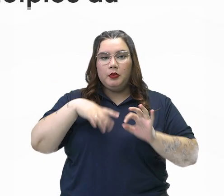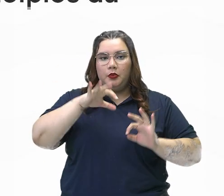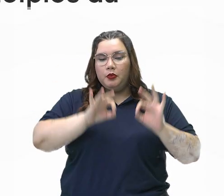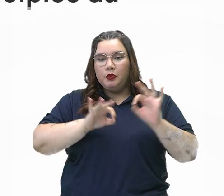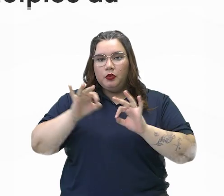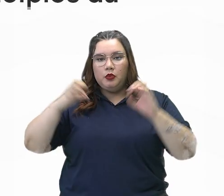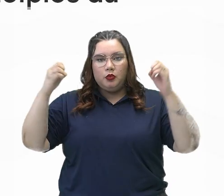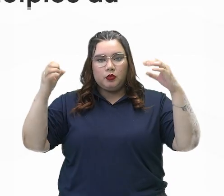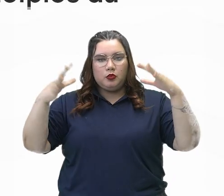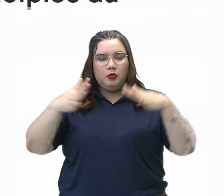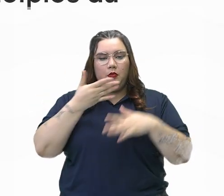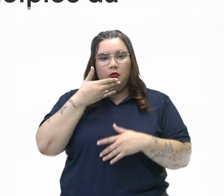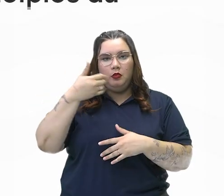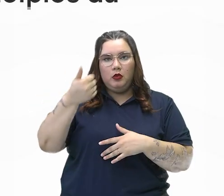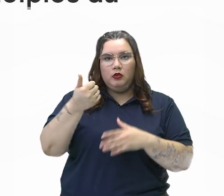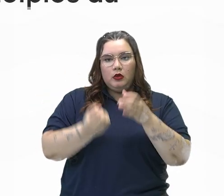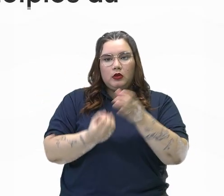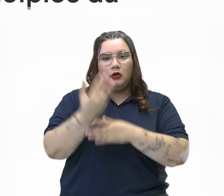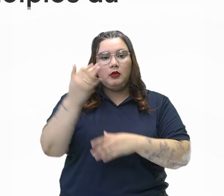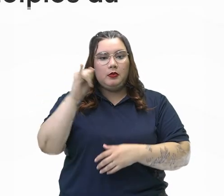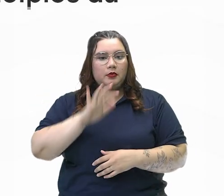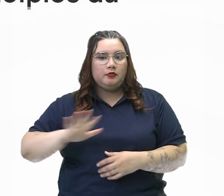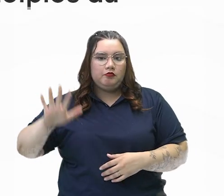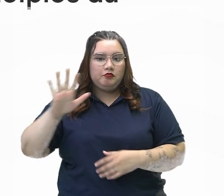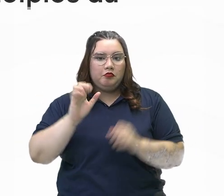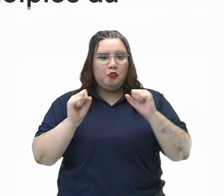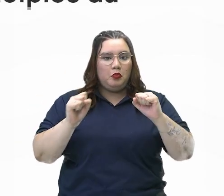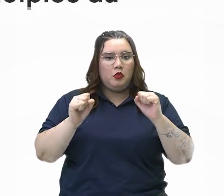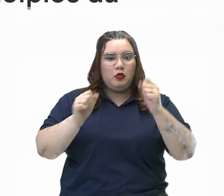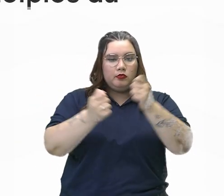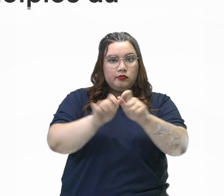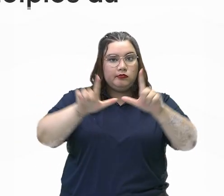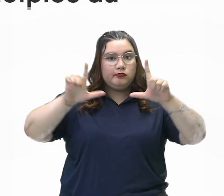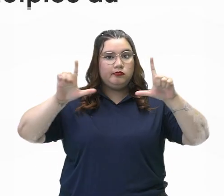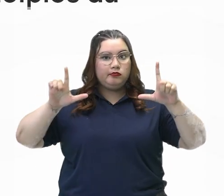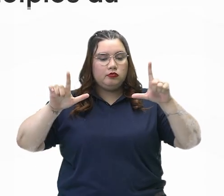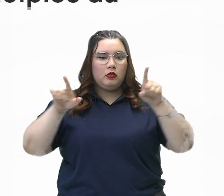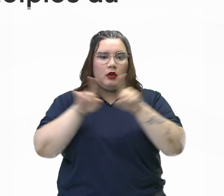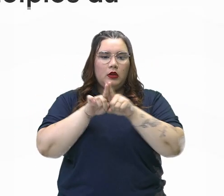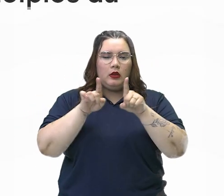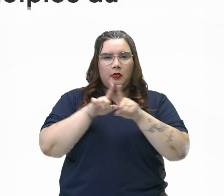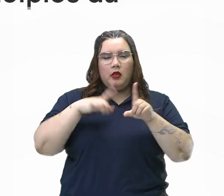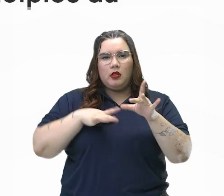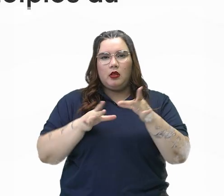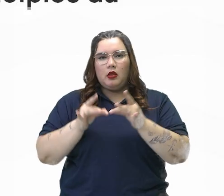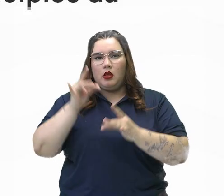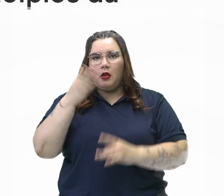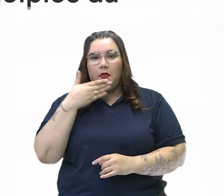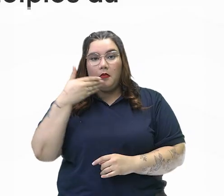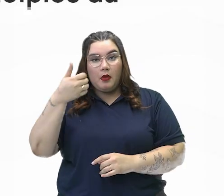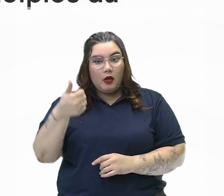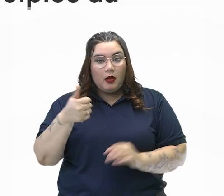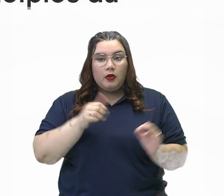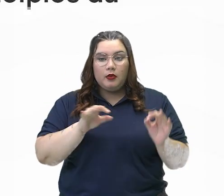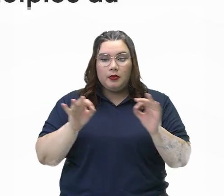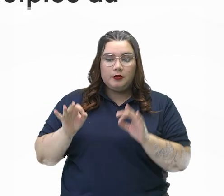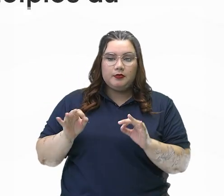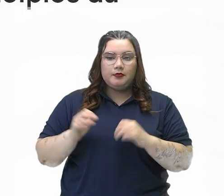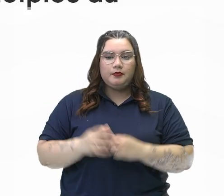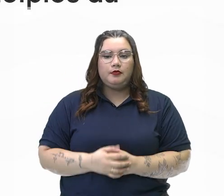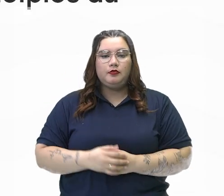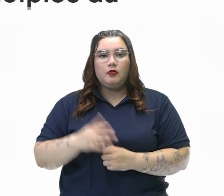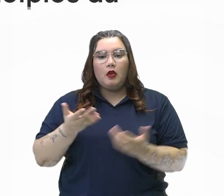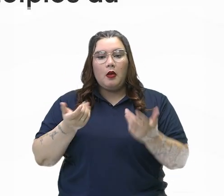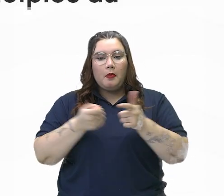a melhorar a formação de imagens, ampliando-as e detalhando-as. A